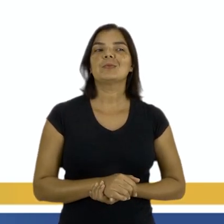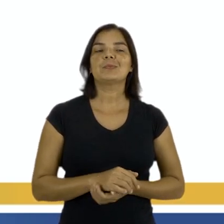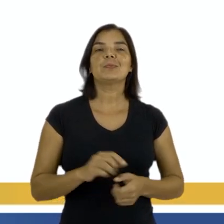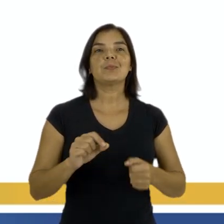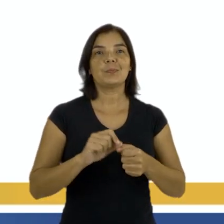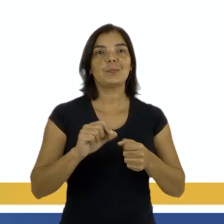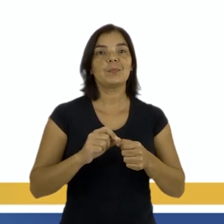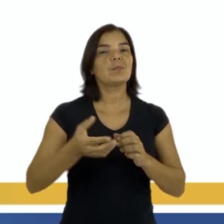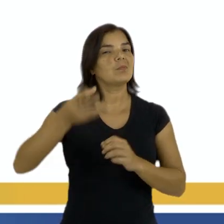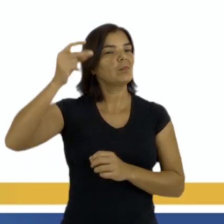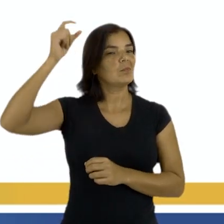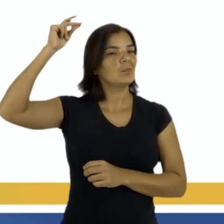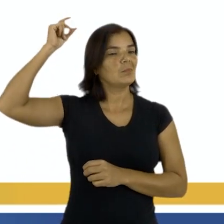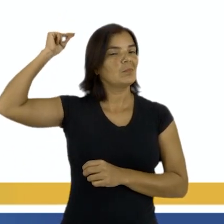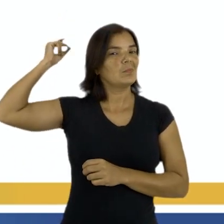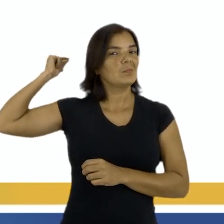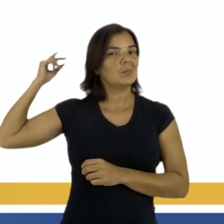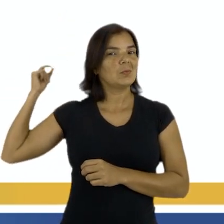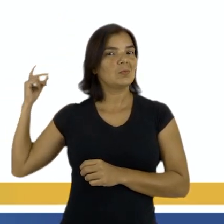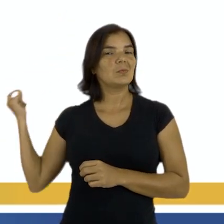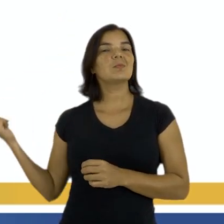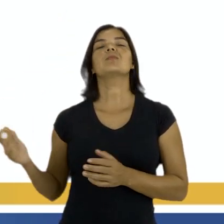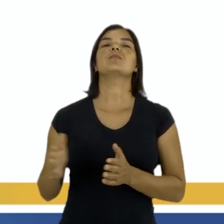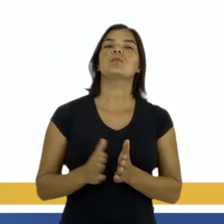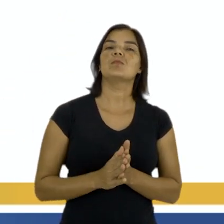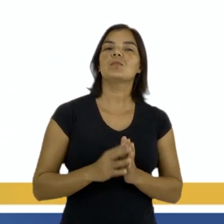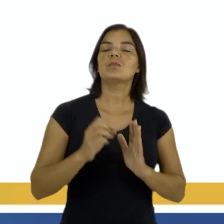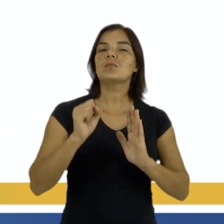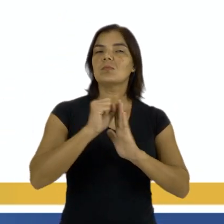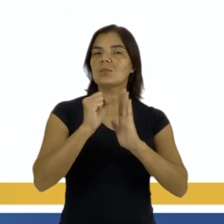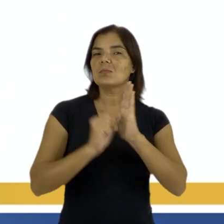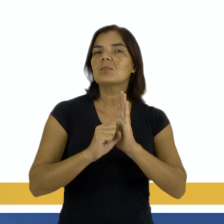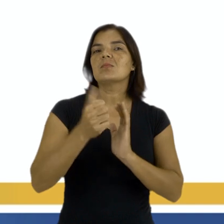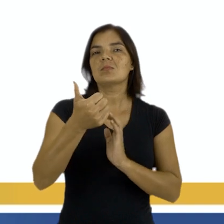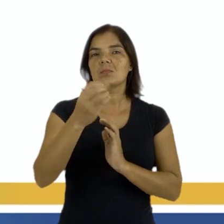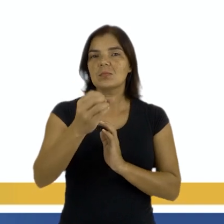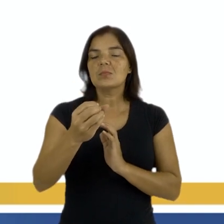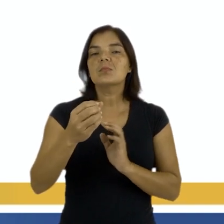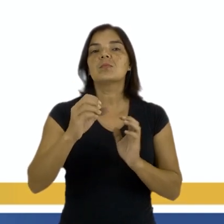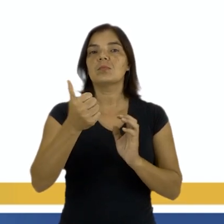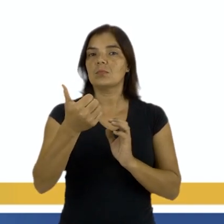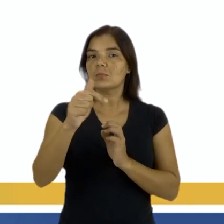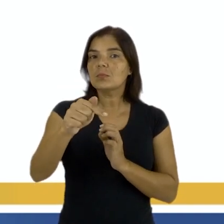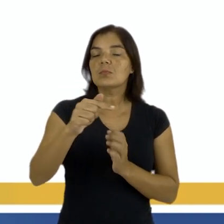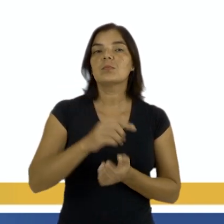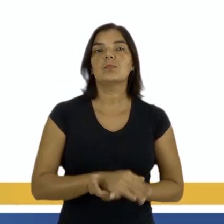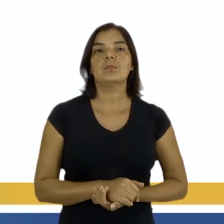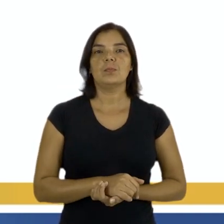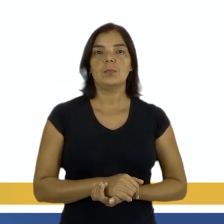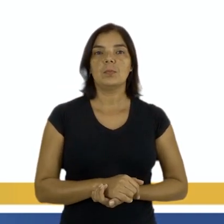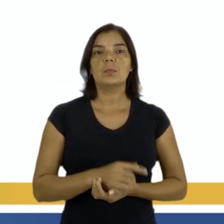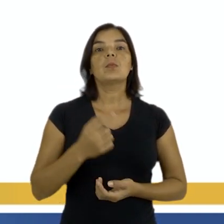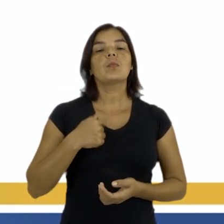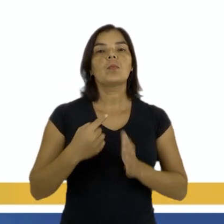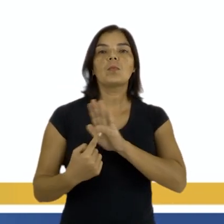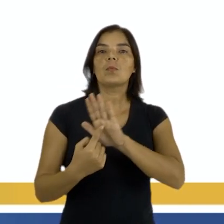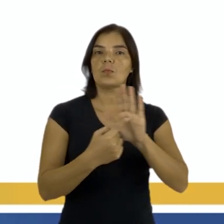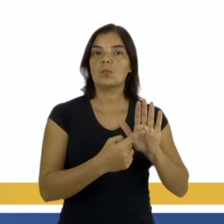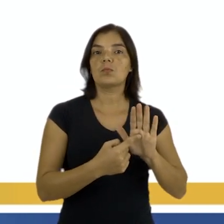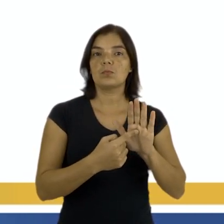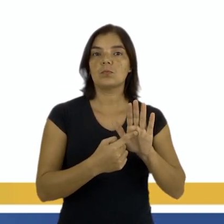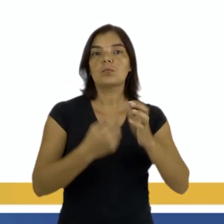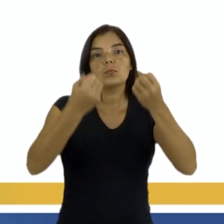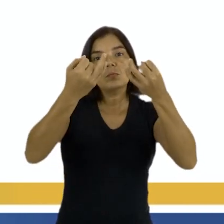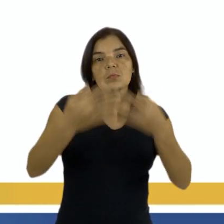que é um termo antigo, vem lá do século XVI, foi se desenrolando, né, ao longo do caminho, se refere a esse país soberano que